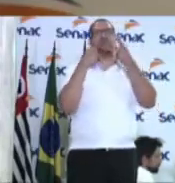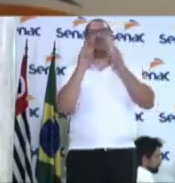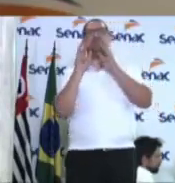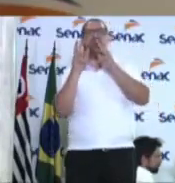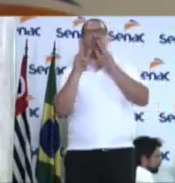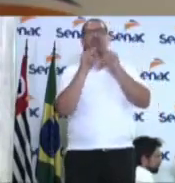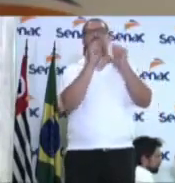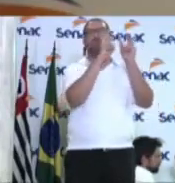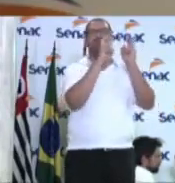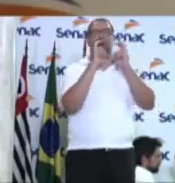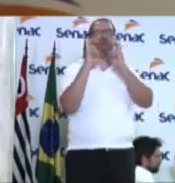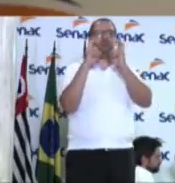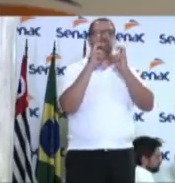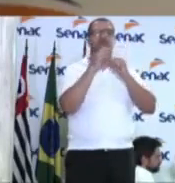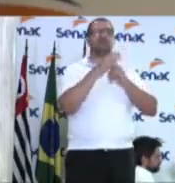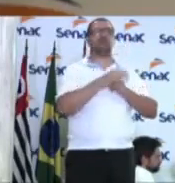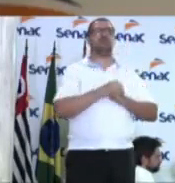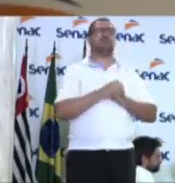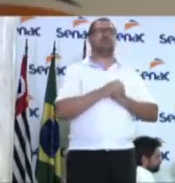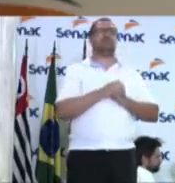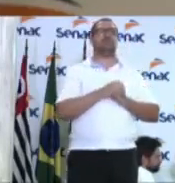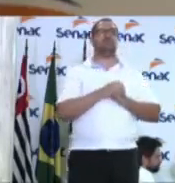os assuntos.